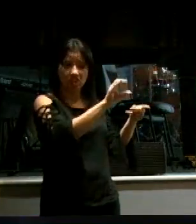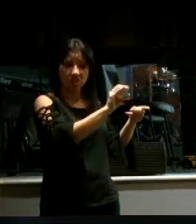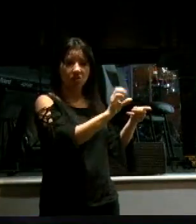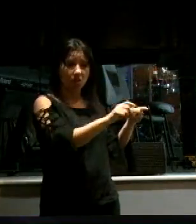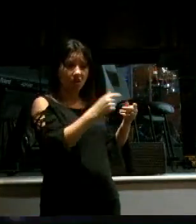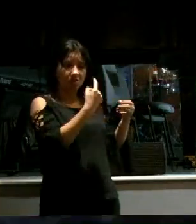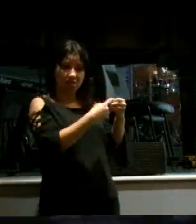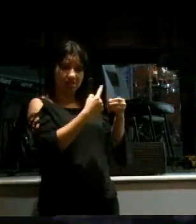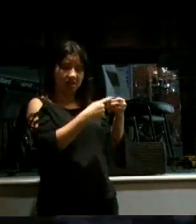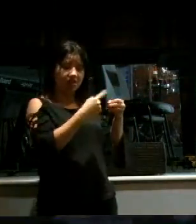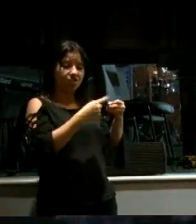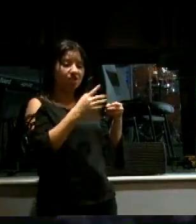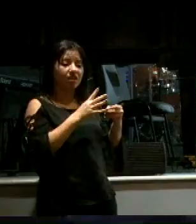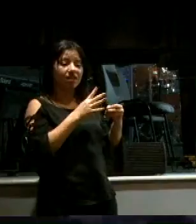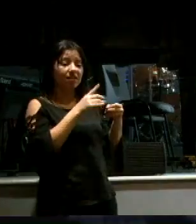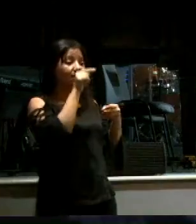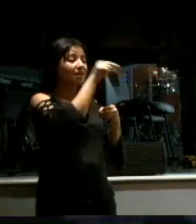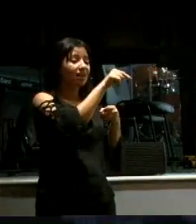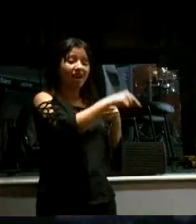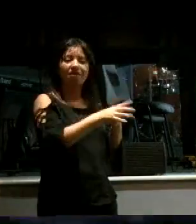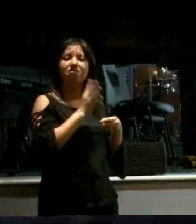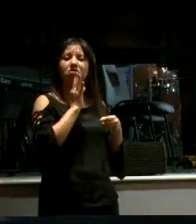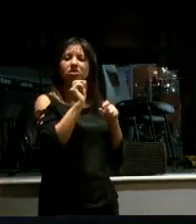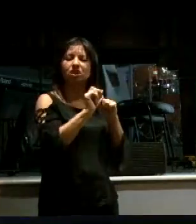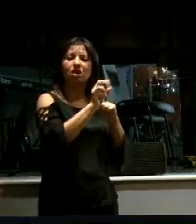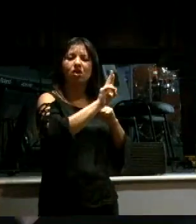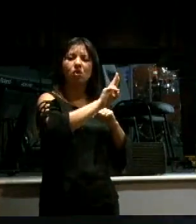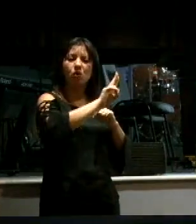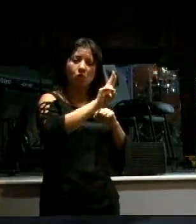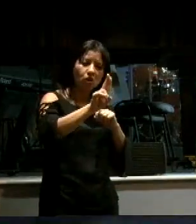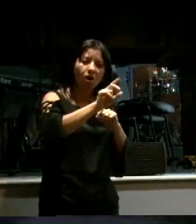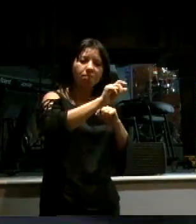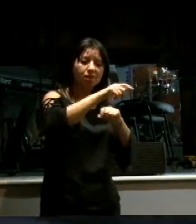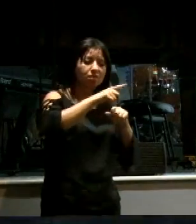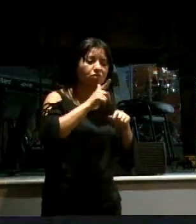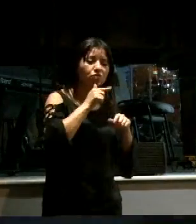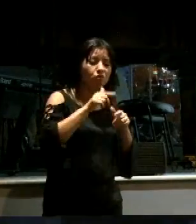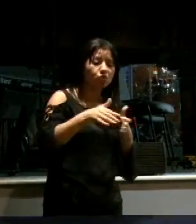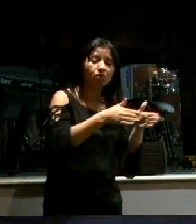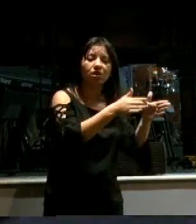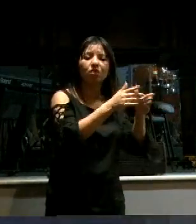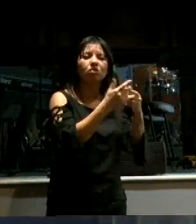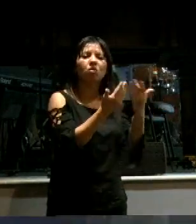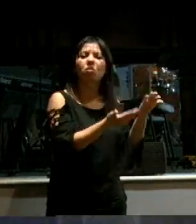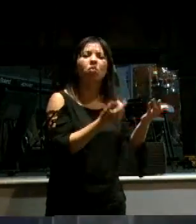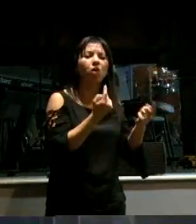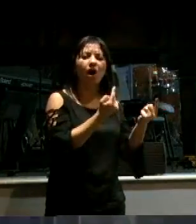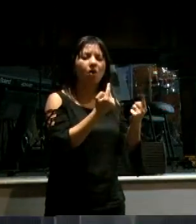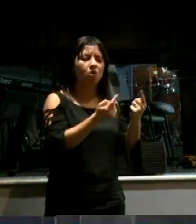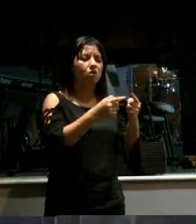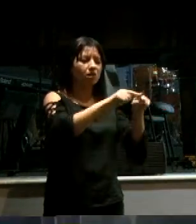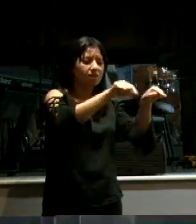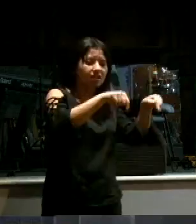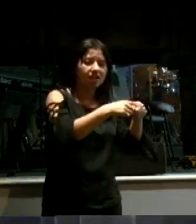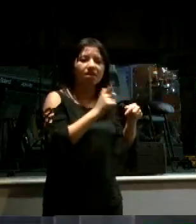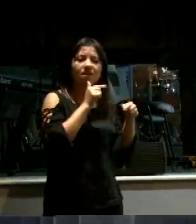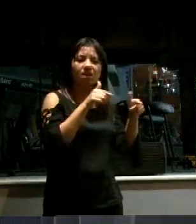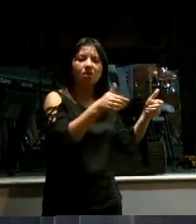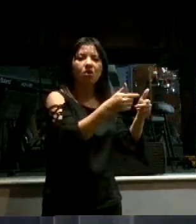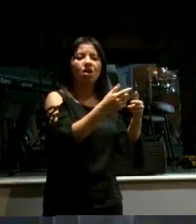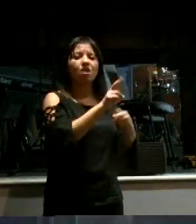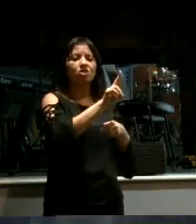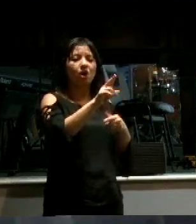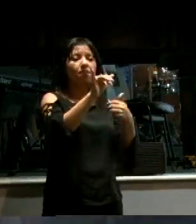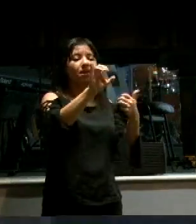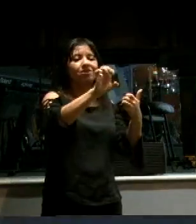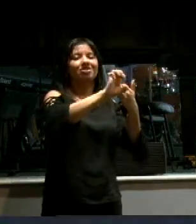Porque Eliseu transformou as águas, e as águas permaneceram boas até os dias de hoje. E eu quero declarar para a sua vida, meu irmão,